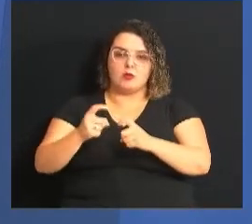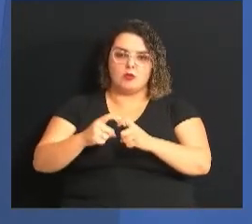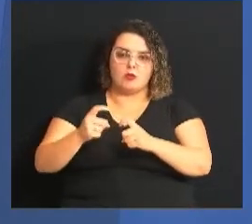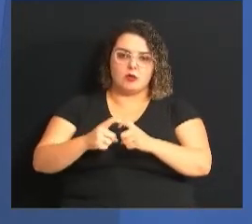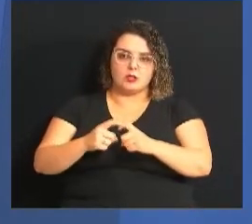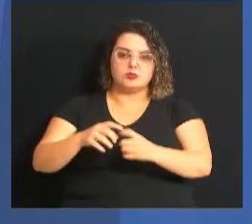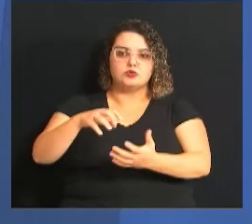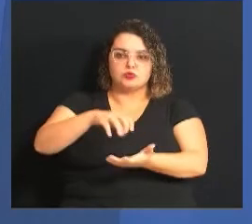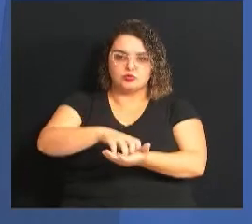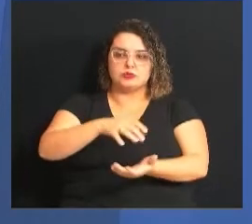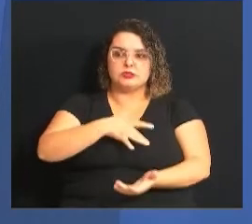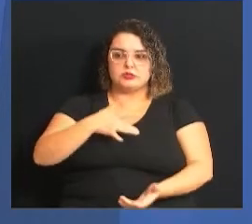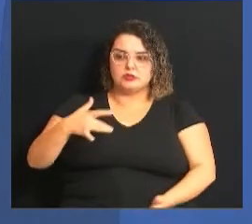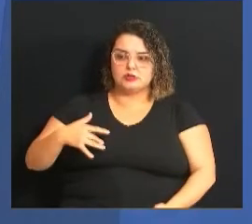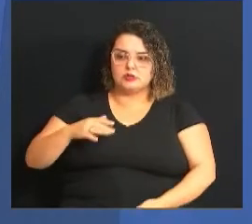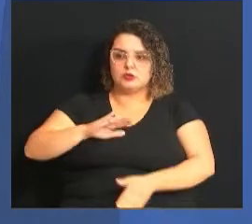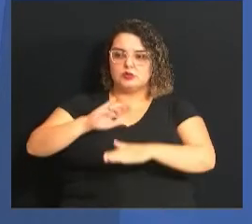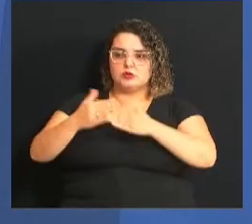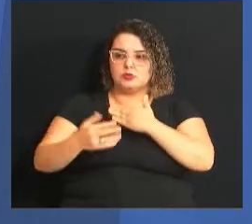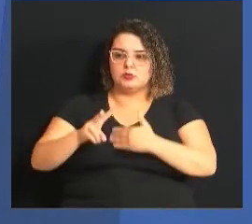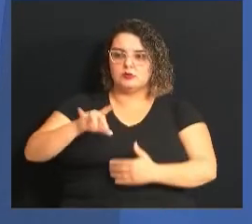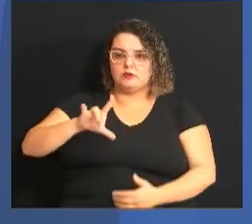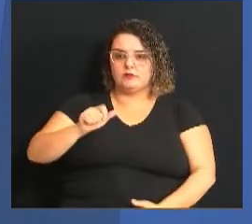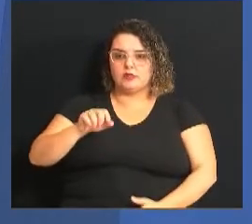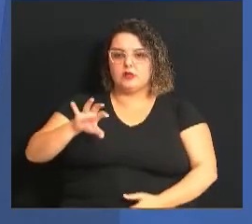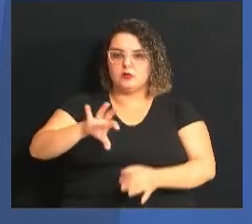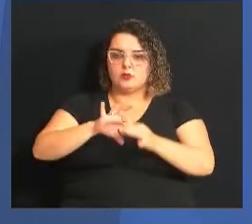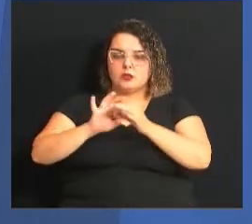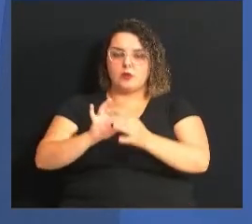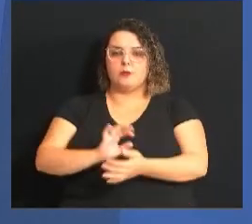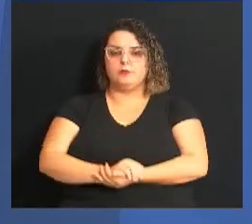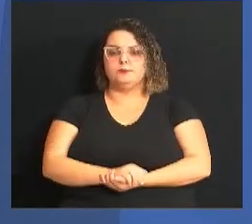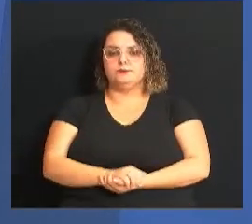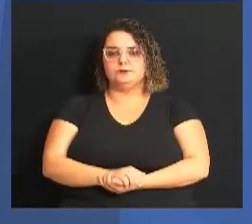de saúde que fica no bairro da Vila União.